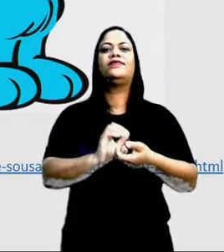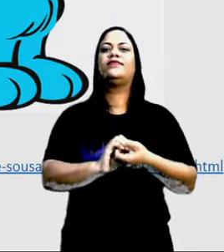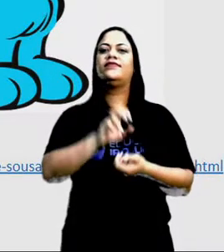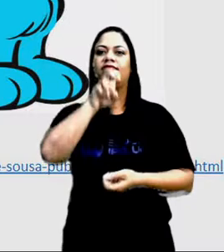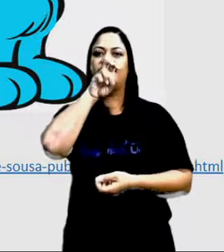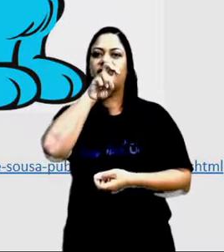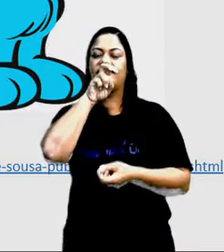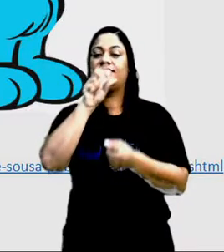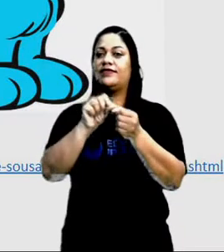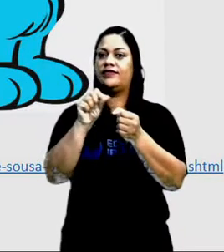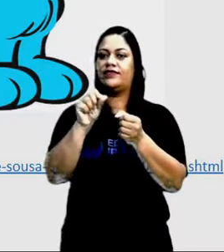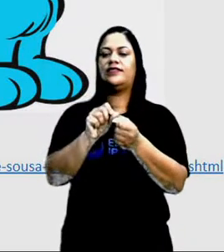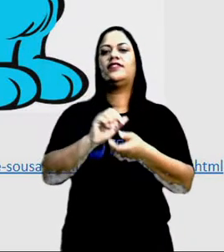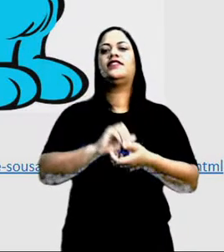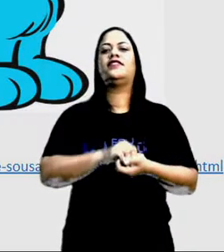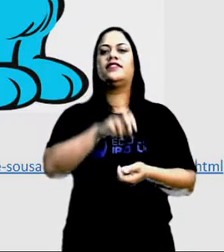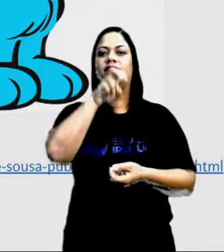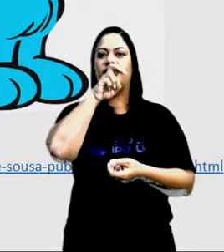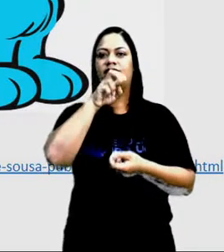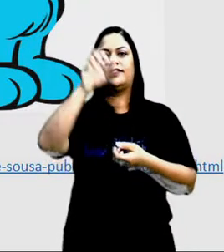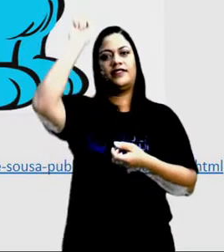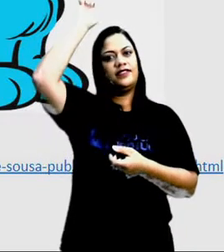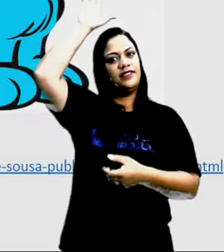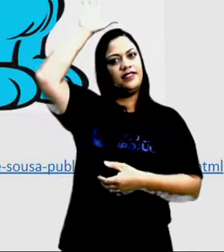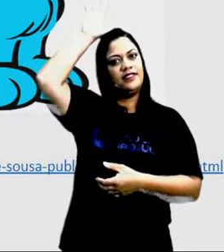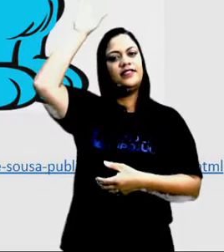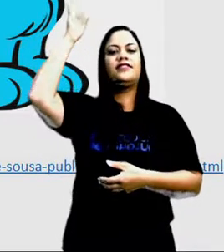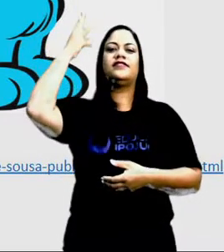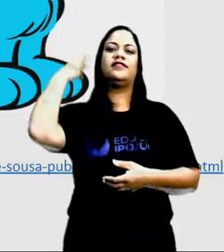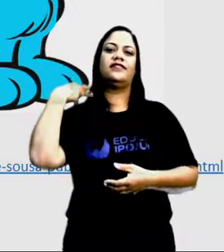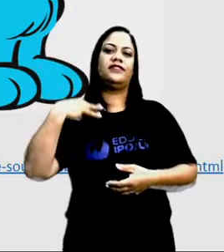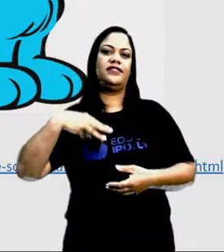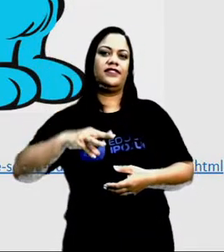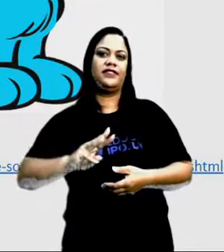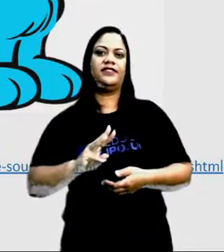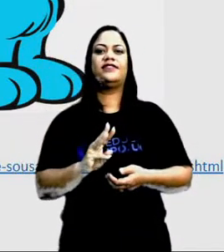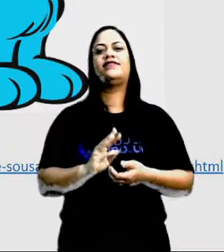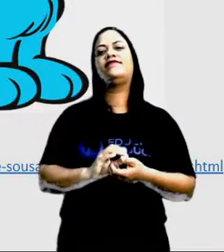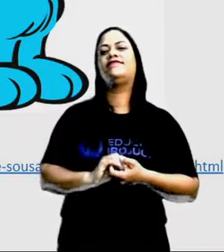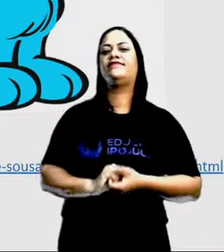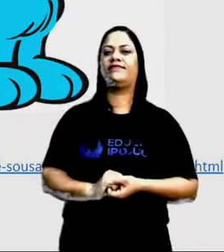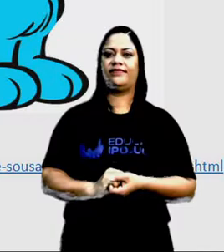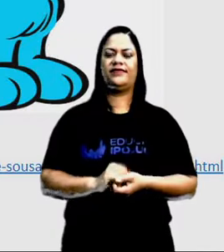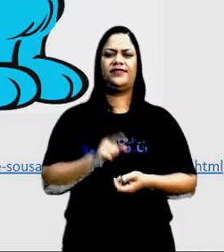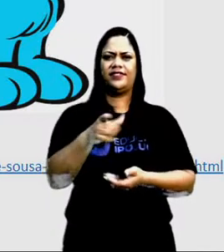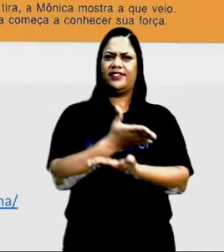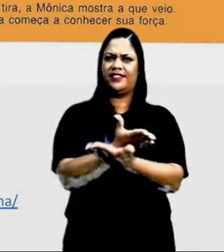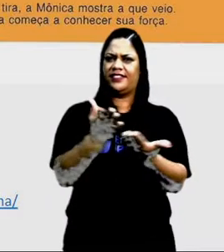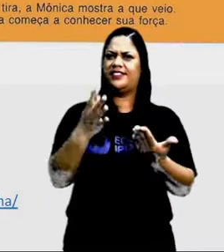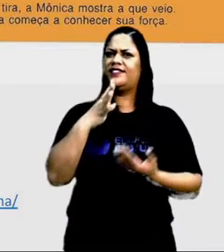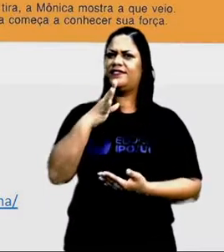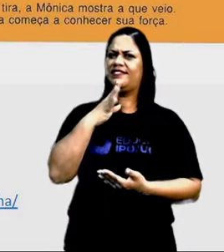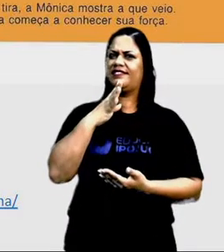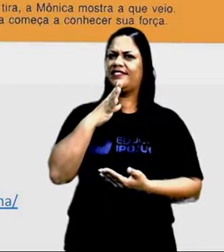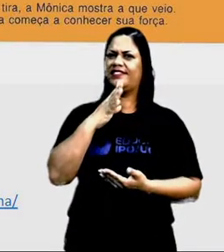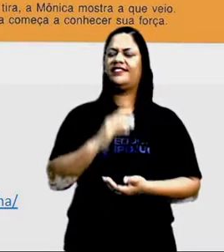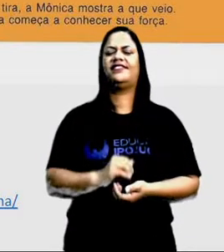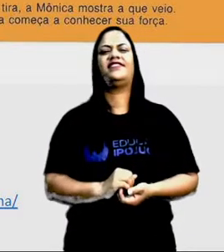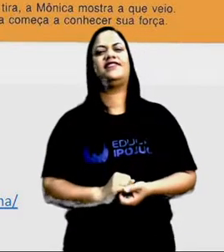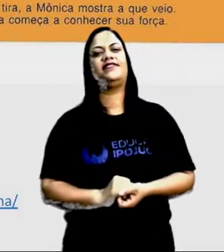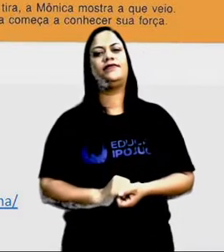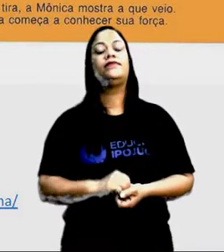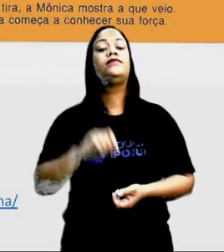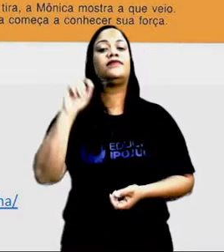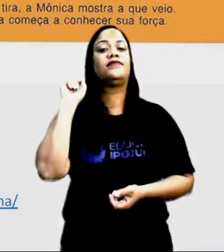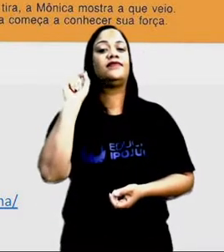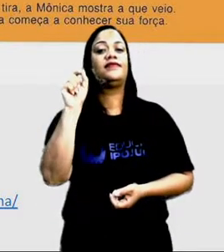Mônica, formado pela Mônica, Cebolinha, Magali e o Chico Bento. Vocês conhecem?